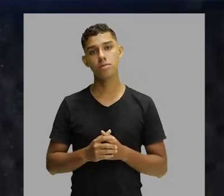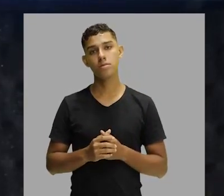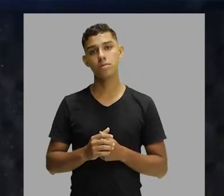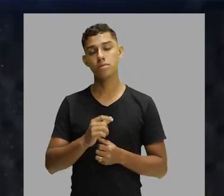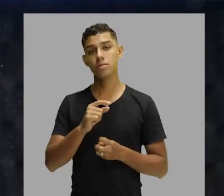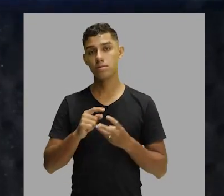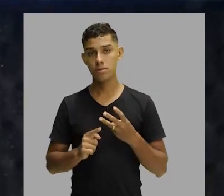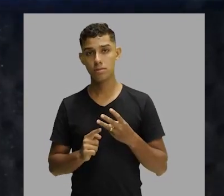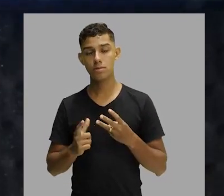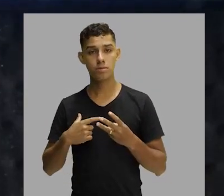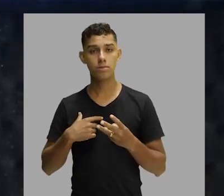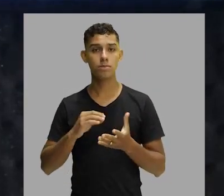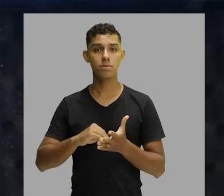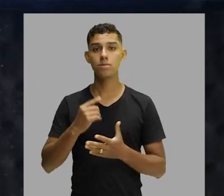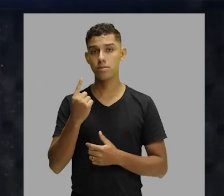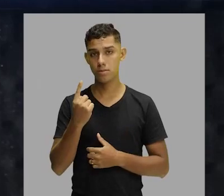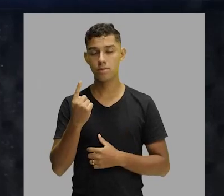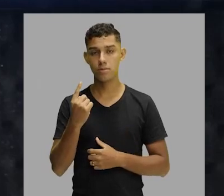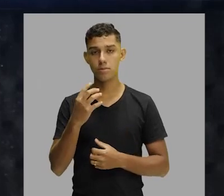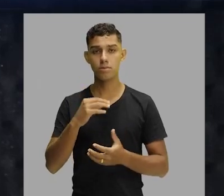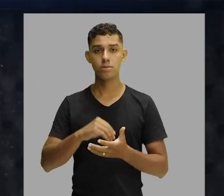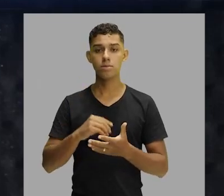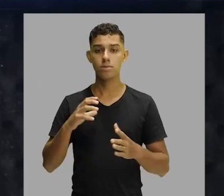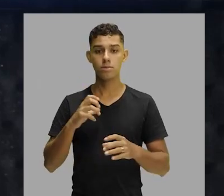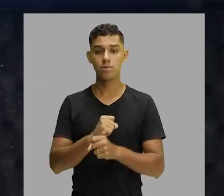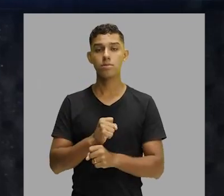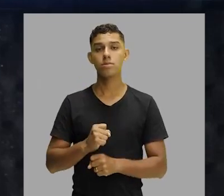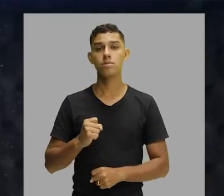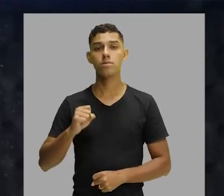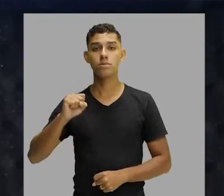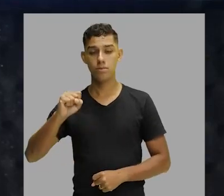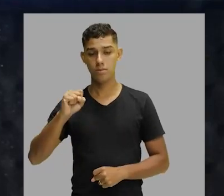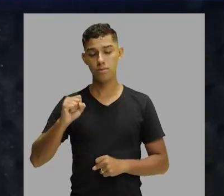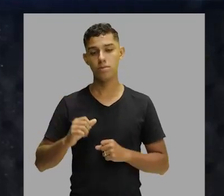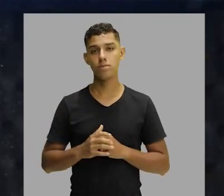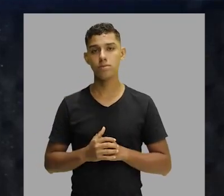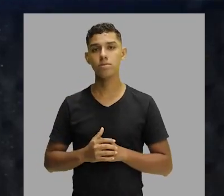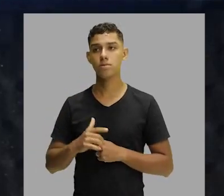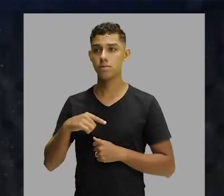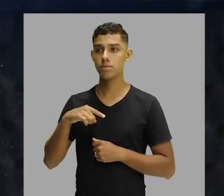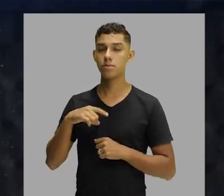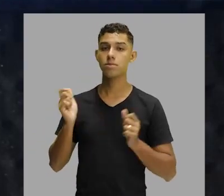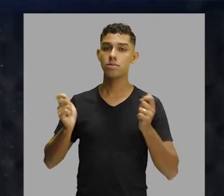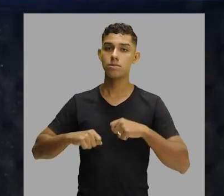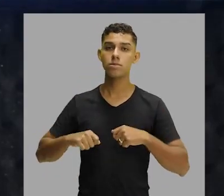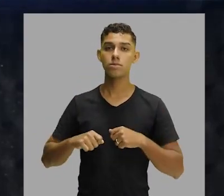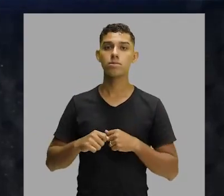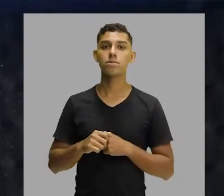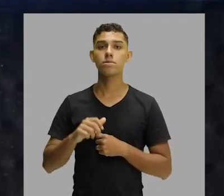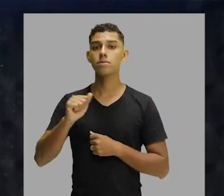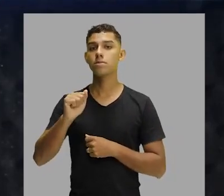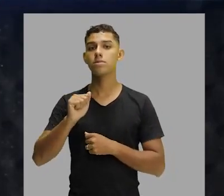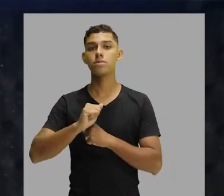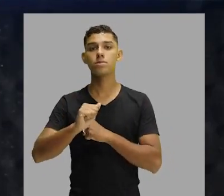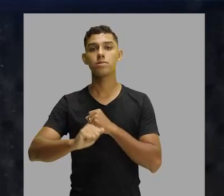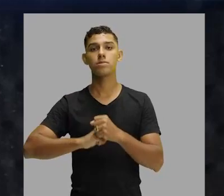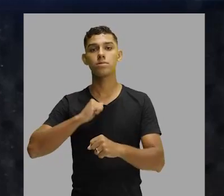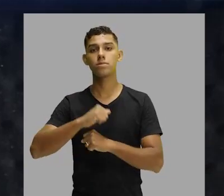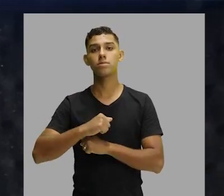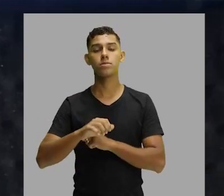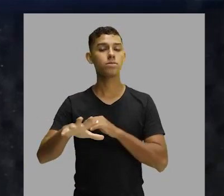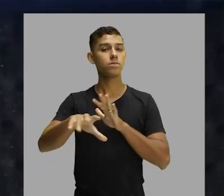3, então fica faltando 1 para formar 8, certo? Então ele tem que ser um átomo receptor, ele tem que